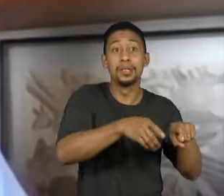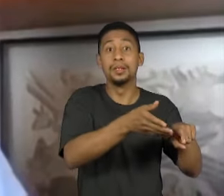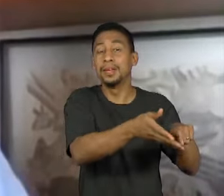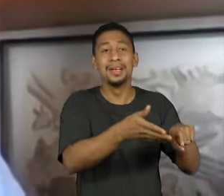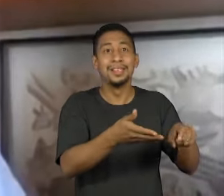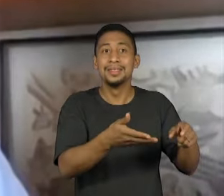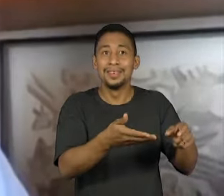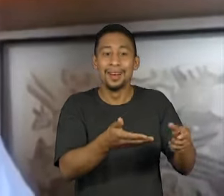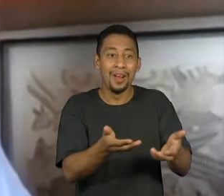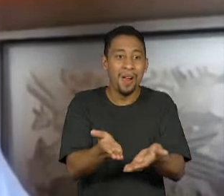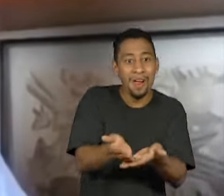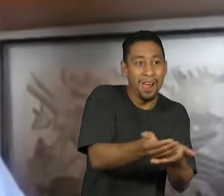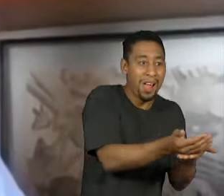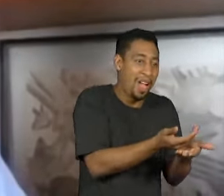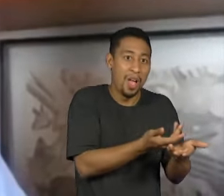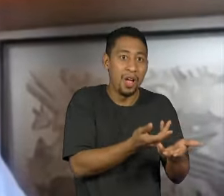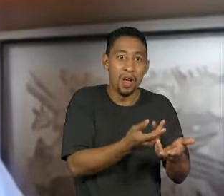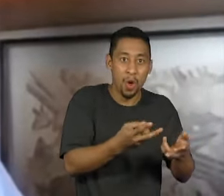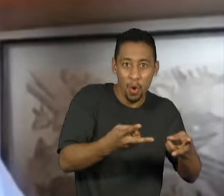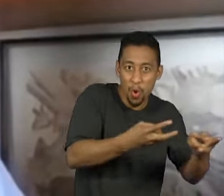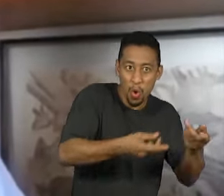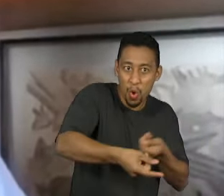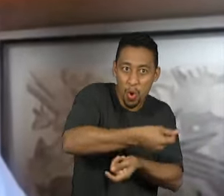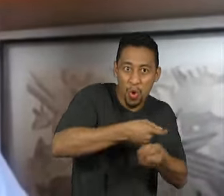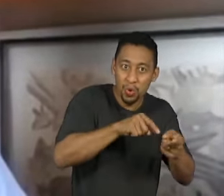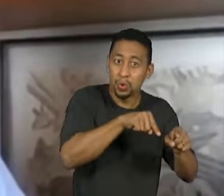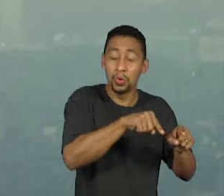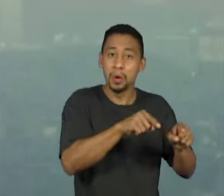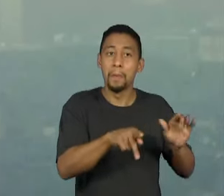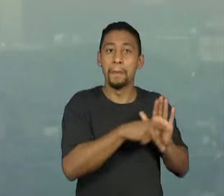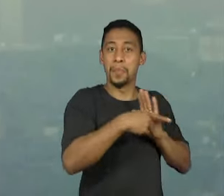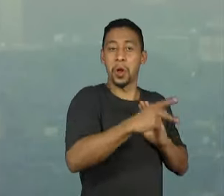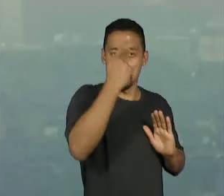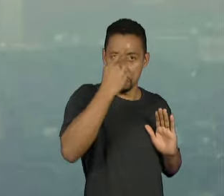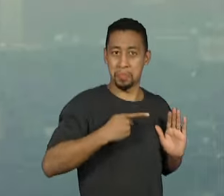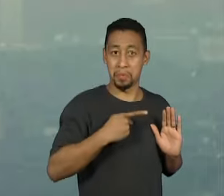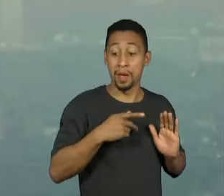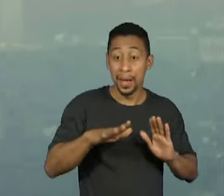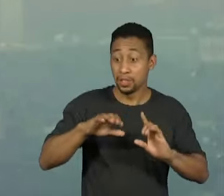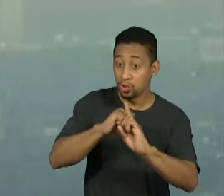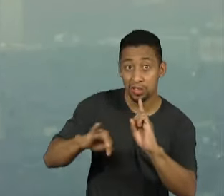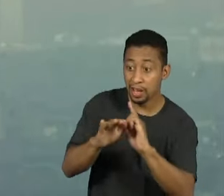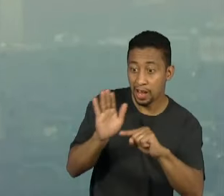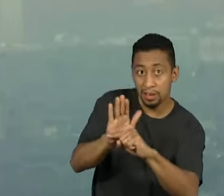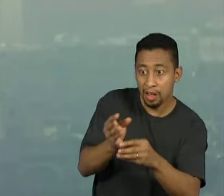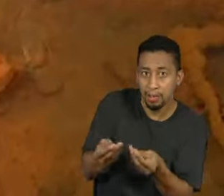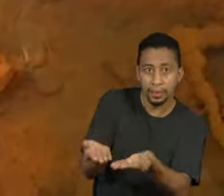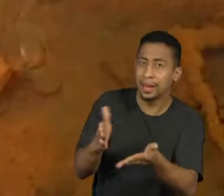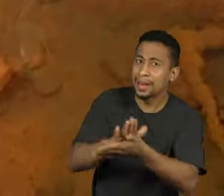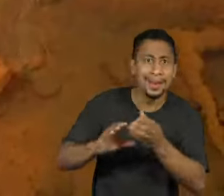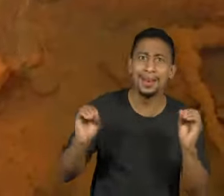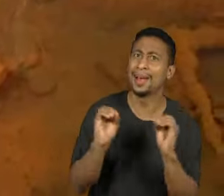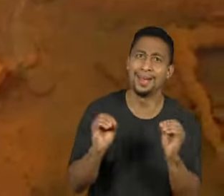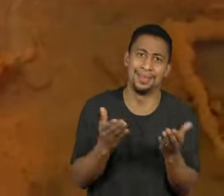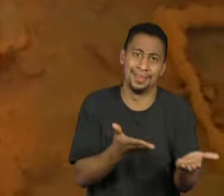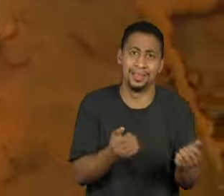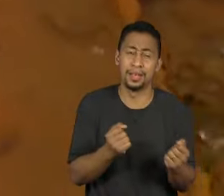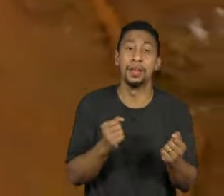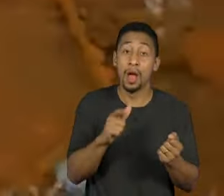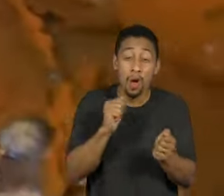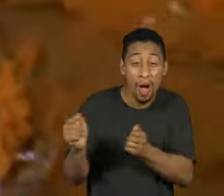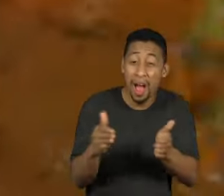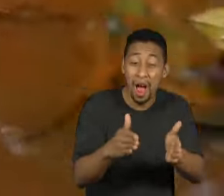dividindo nada com a sociedade, né? Eles dividem com a sociedade o prejuízo, que é a fumaça, que é a nascente que morreu, que são as espécies que